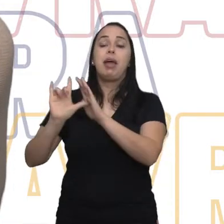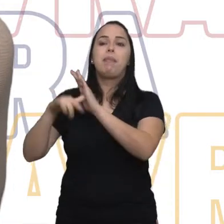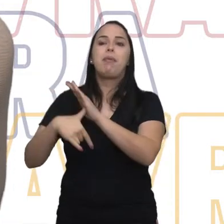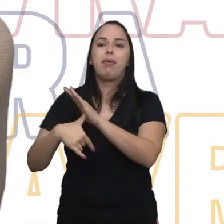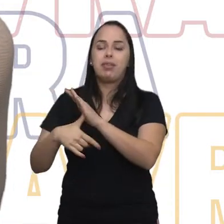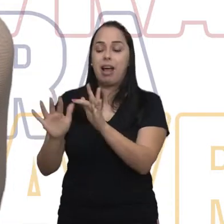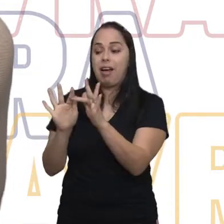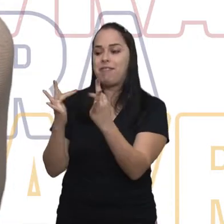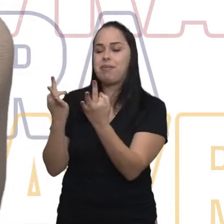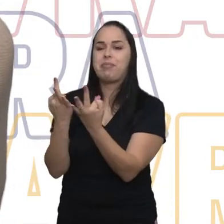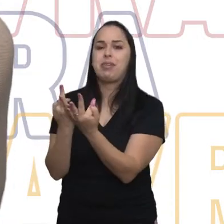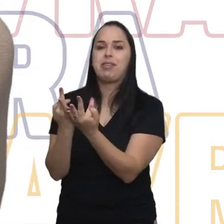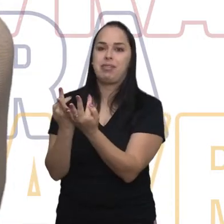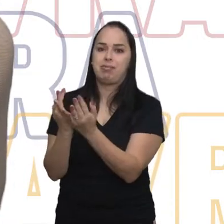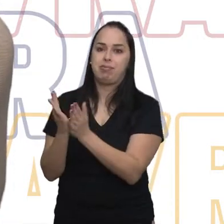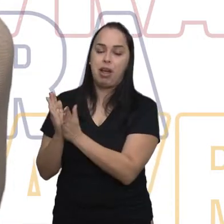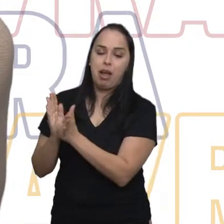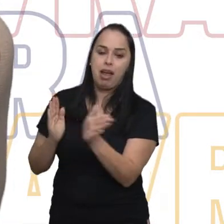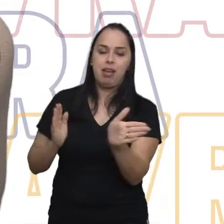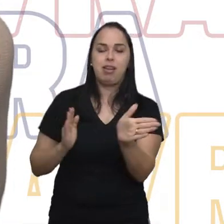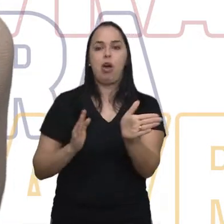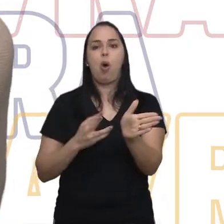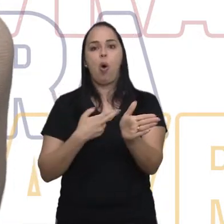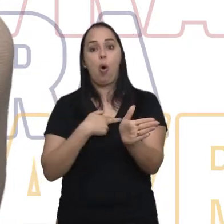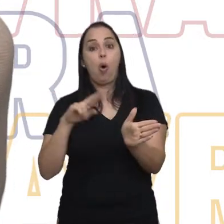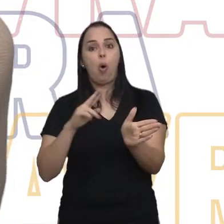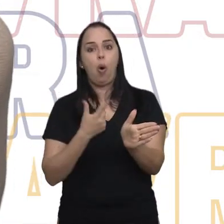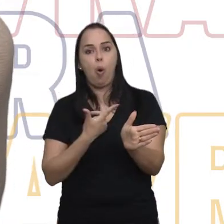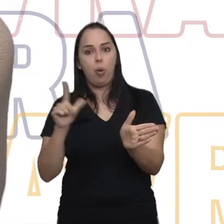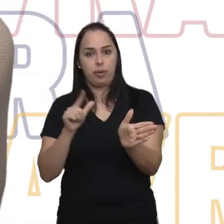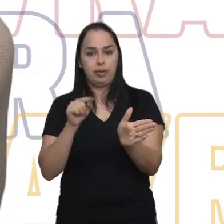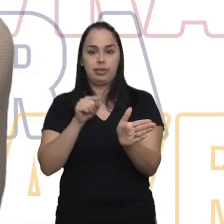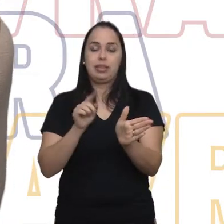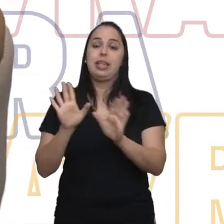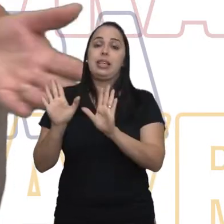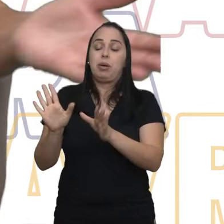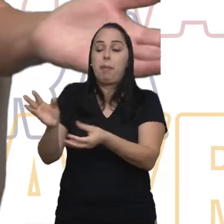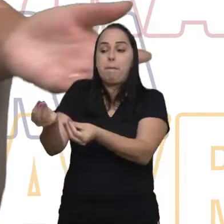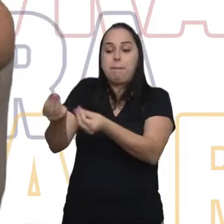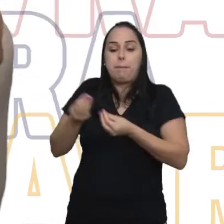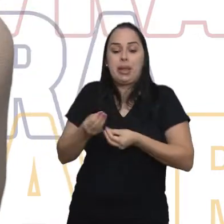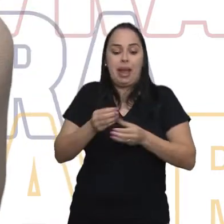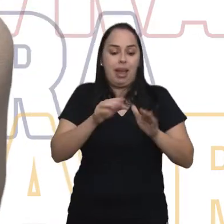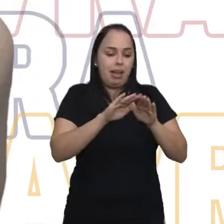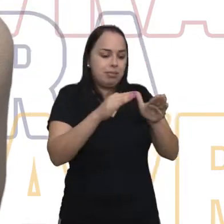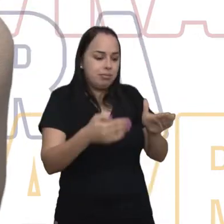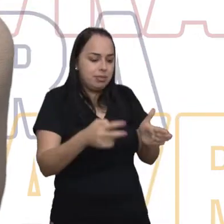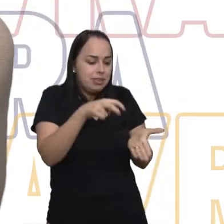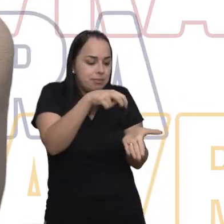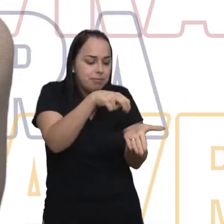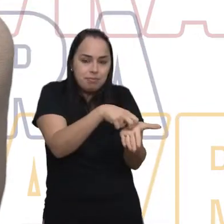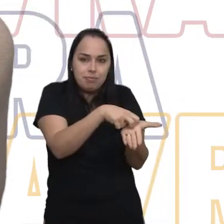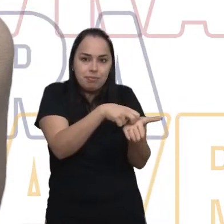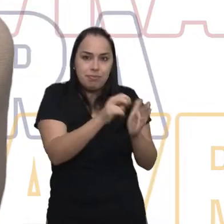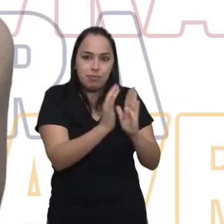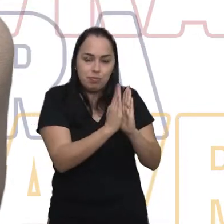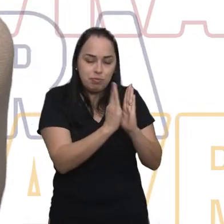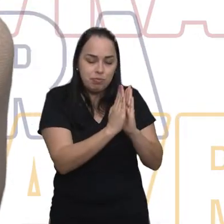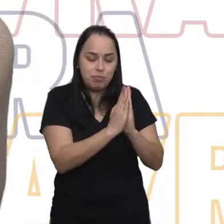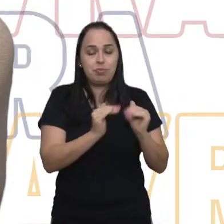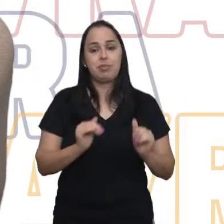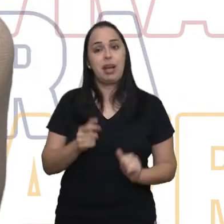a família tomou um outro viés religioso. Então, eles recorrem a gente para entregar. Uma coisa